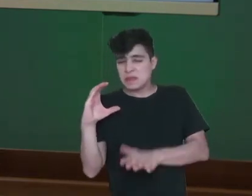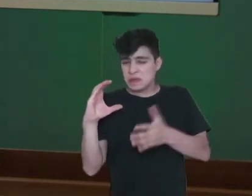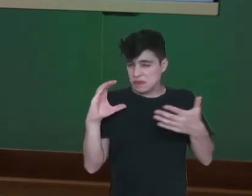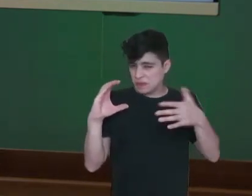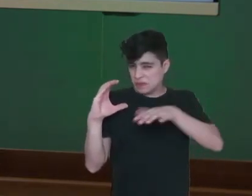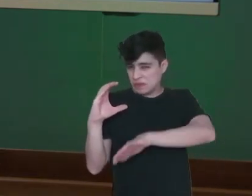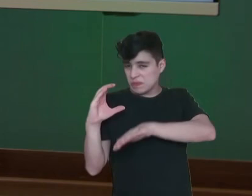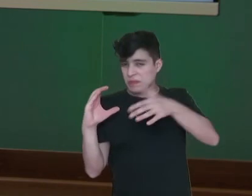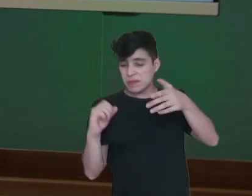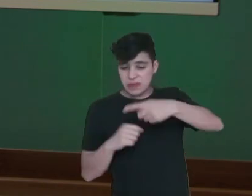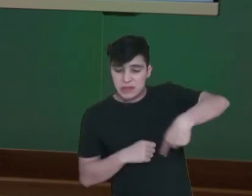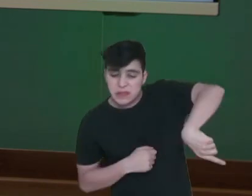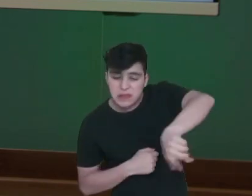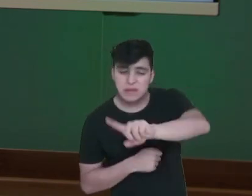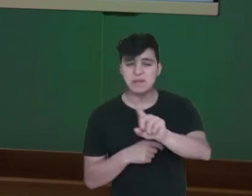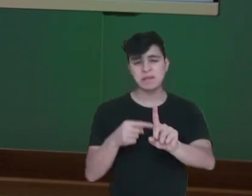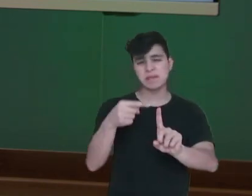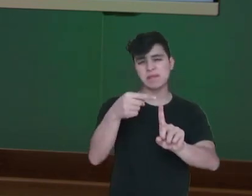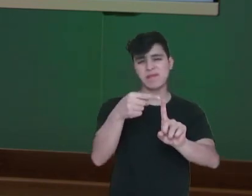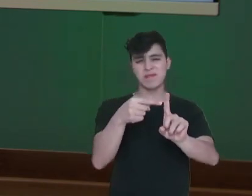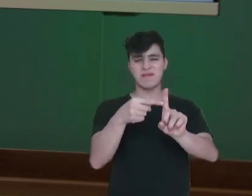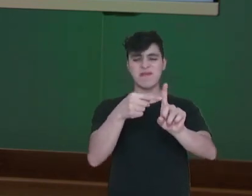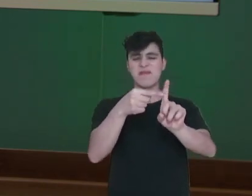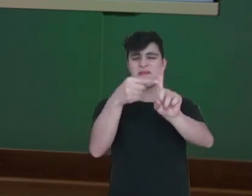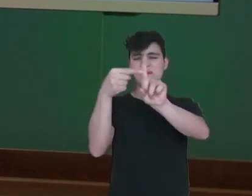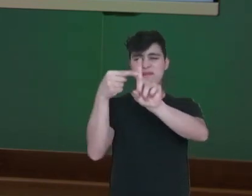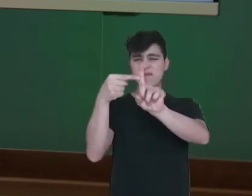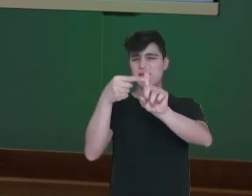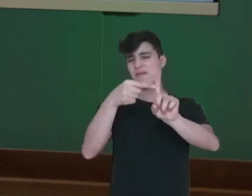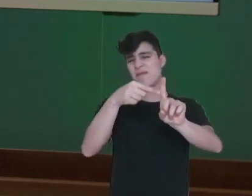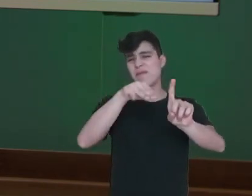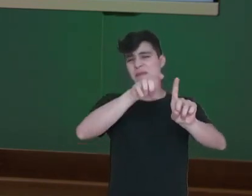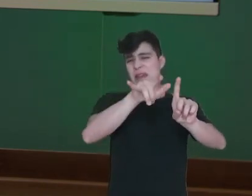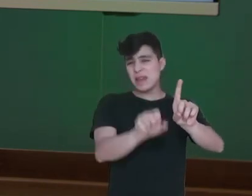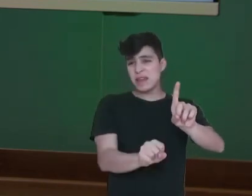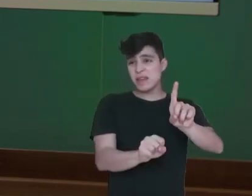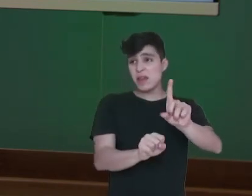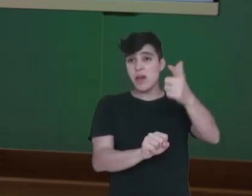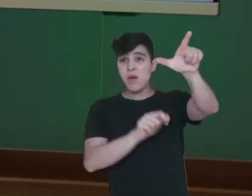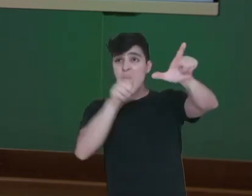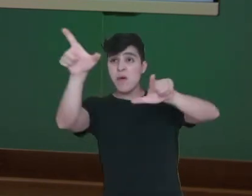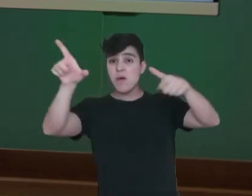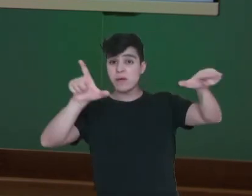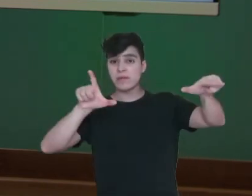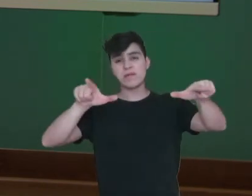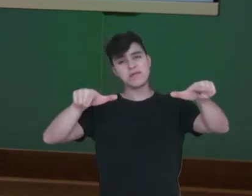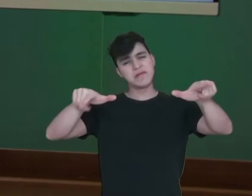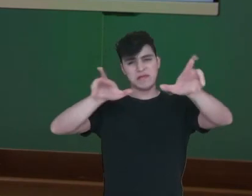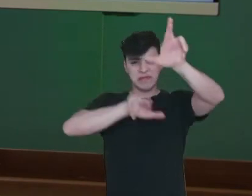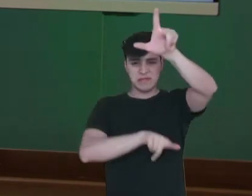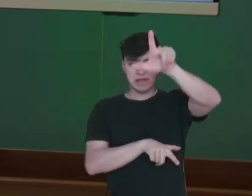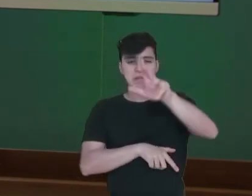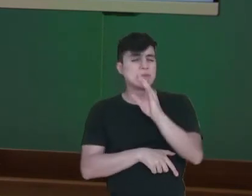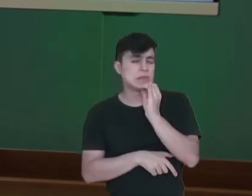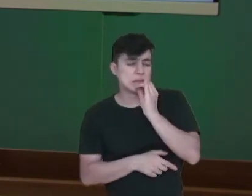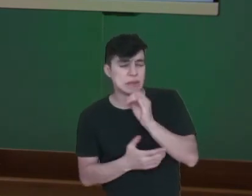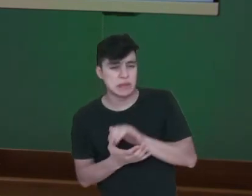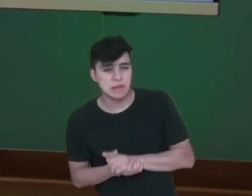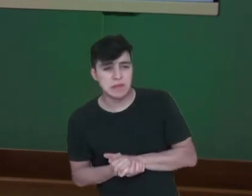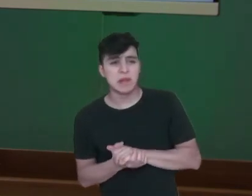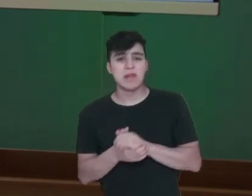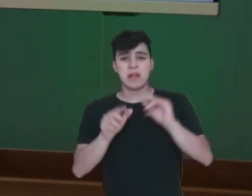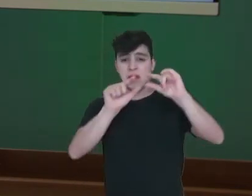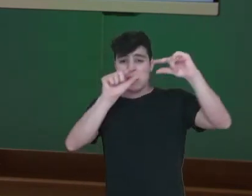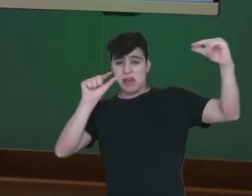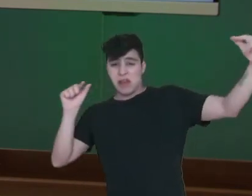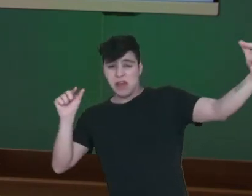Então, são temperaturas médias bem mais baixas do que outros tipos de clima do Brasil. Nós vimos lá que o clima